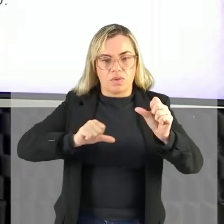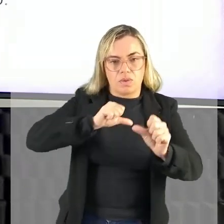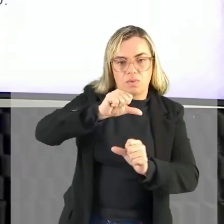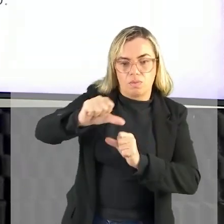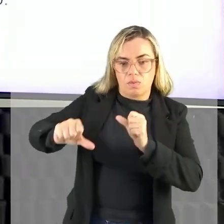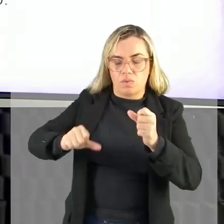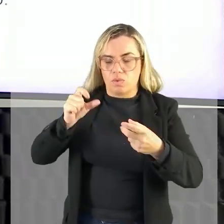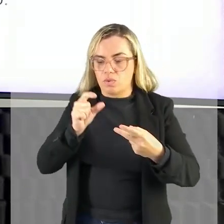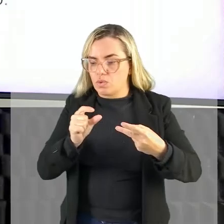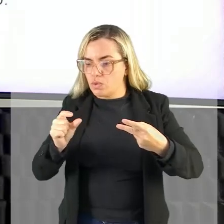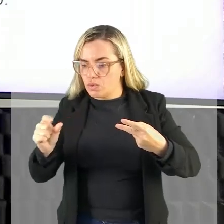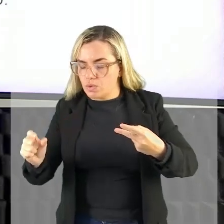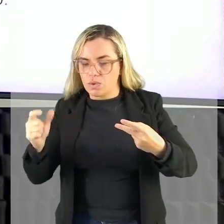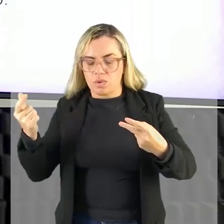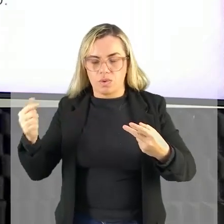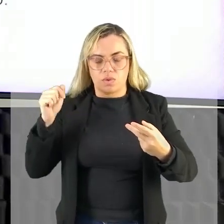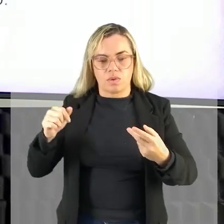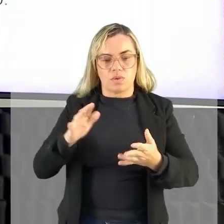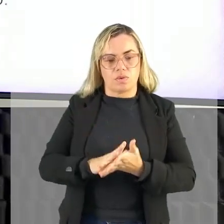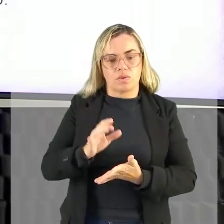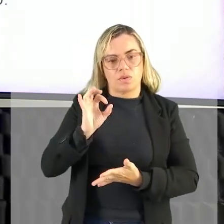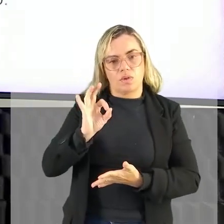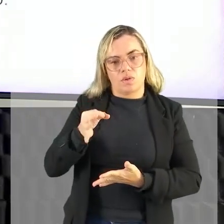de posição de material genético.